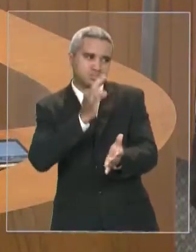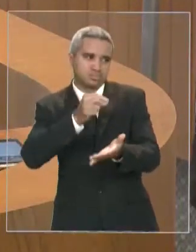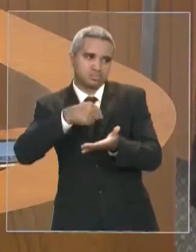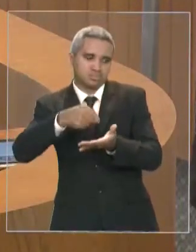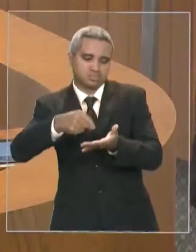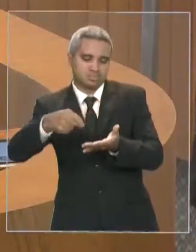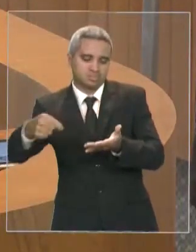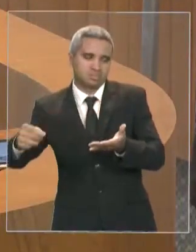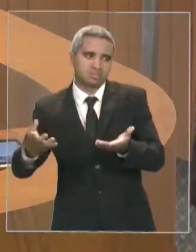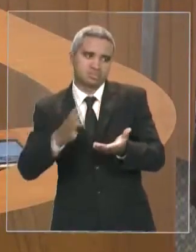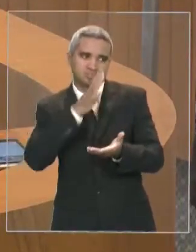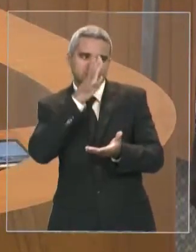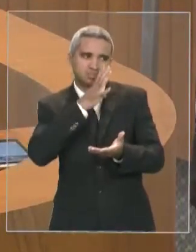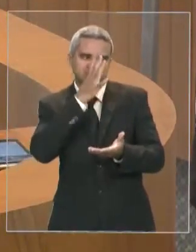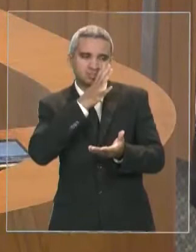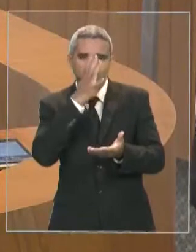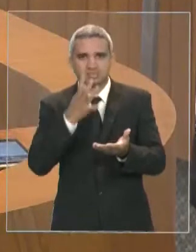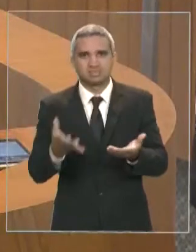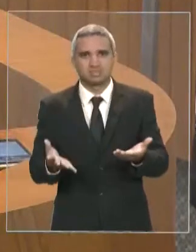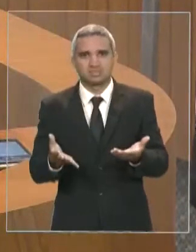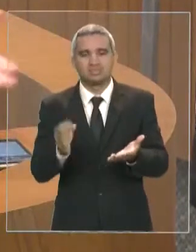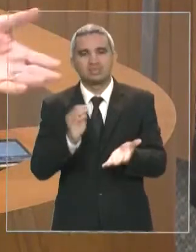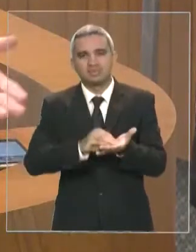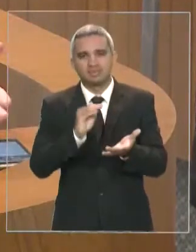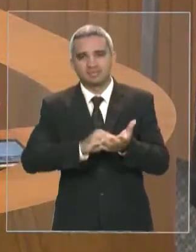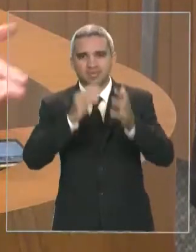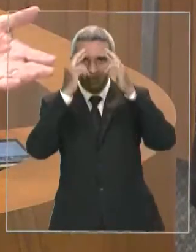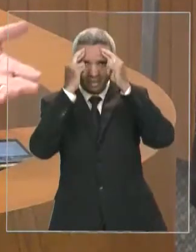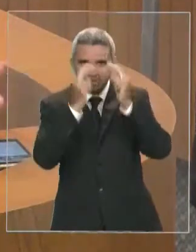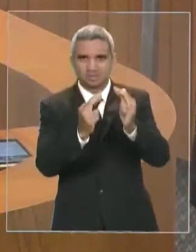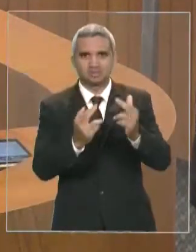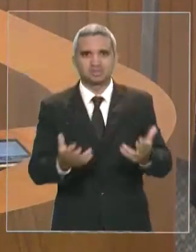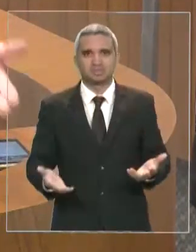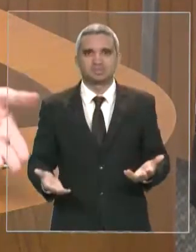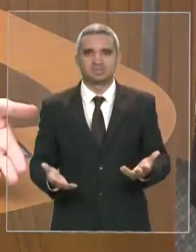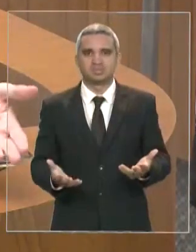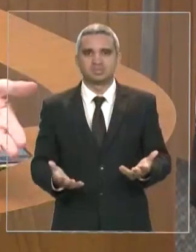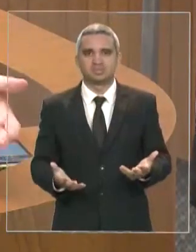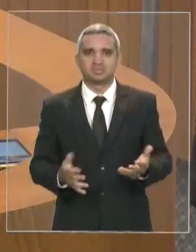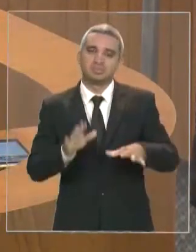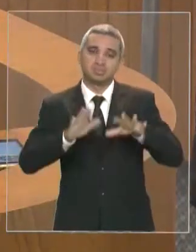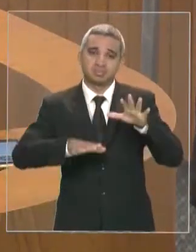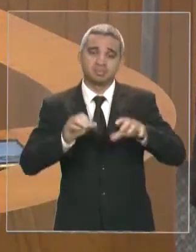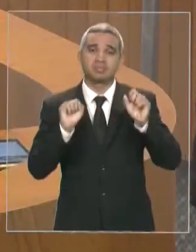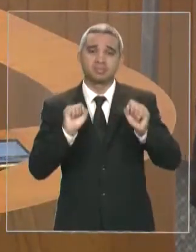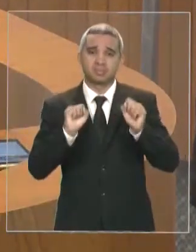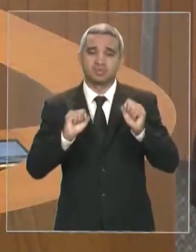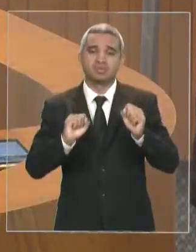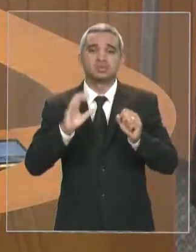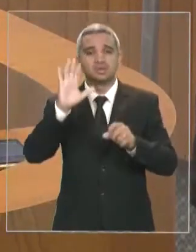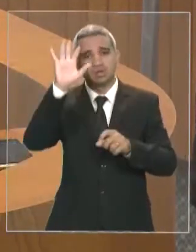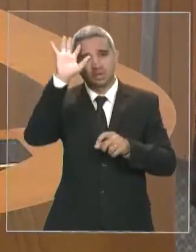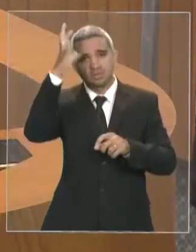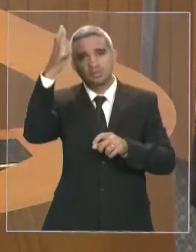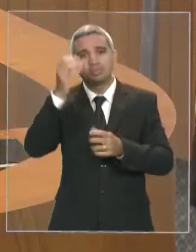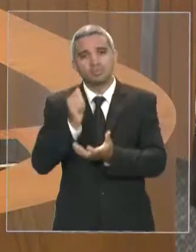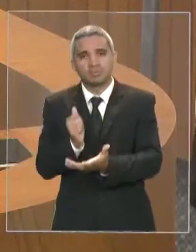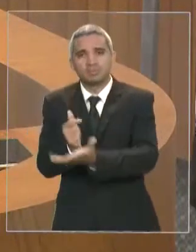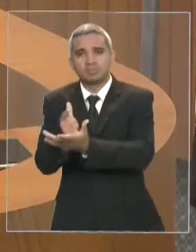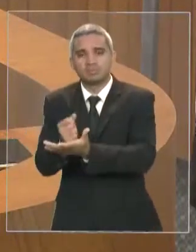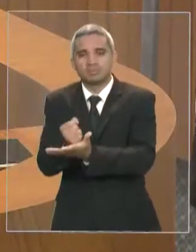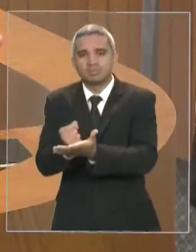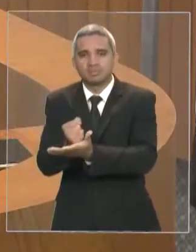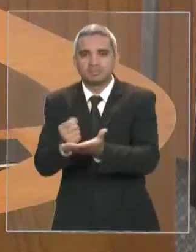é desrespeitoso, porque não só oferece o risco de comprar o remédio errado, como de